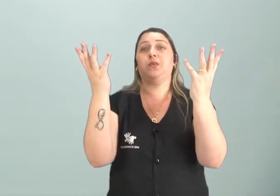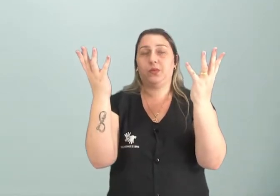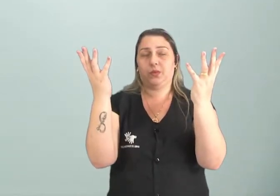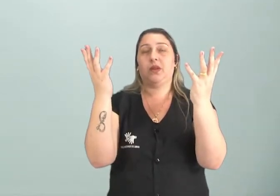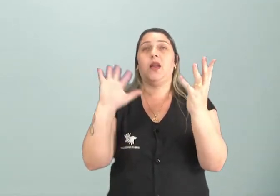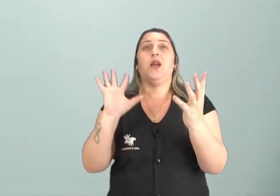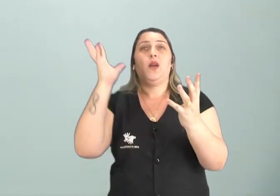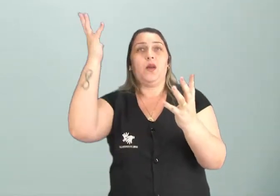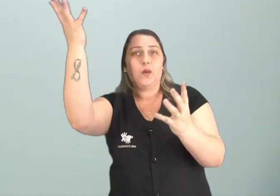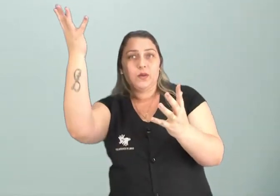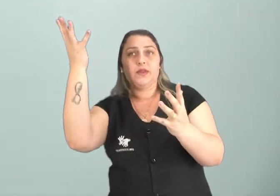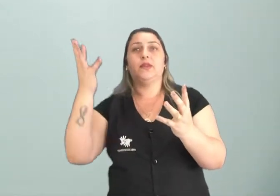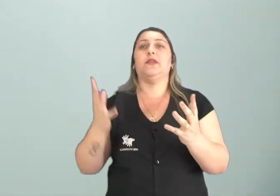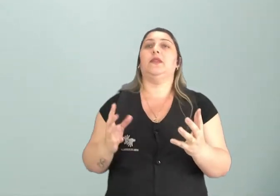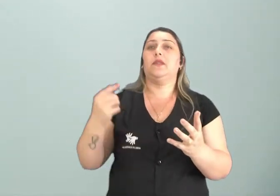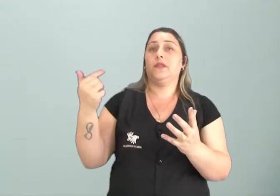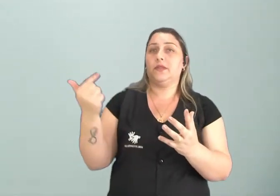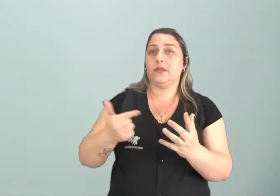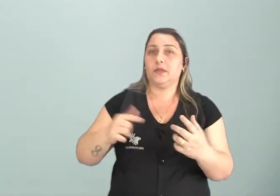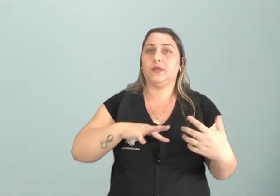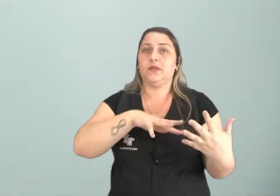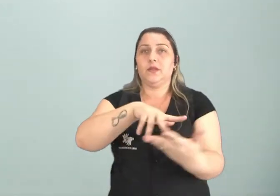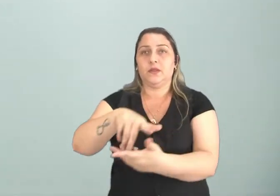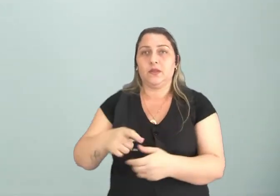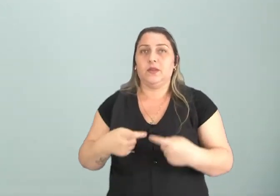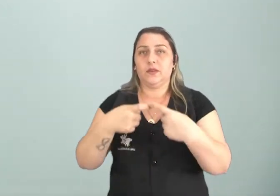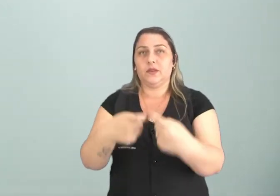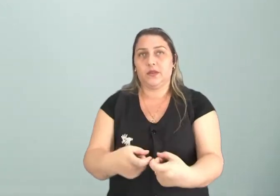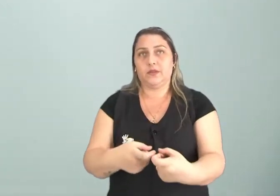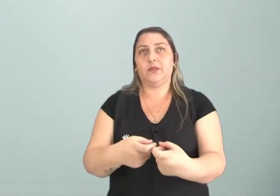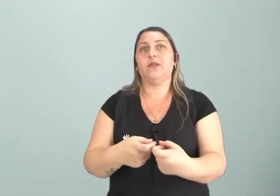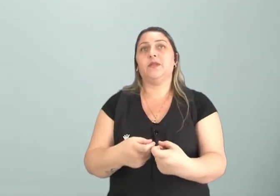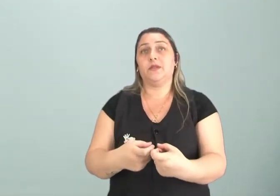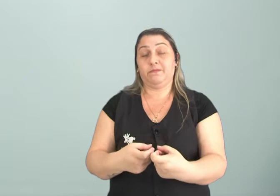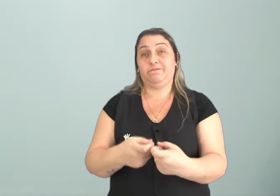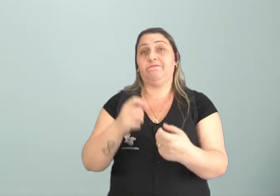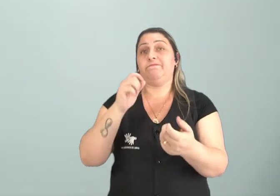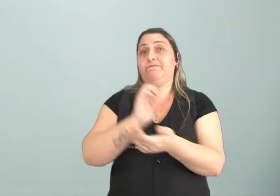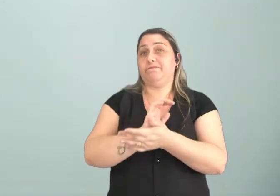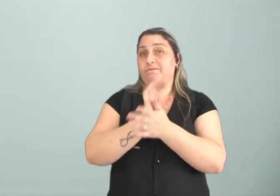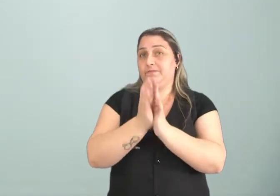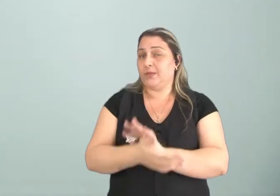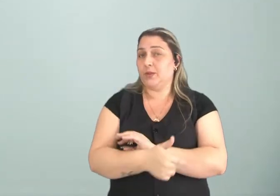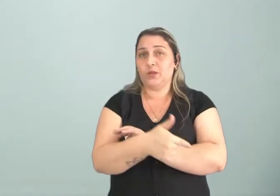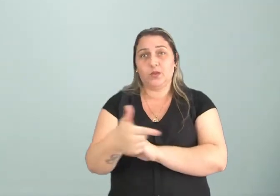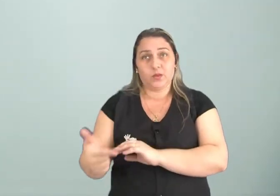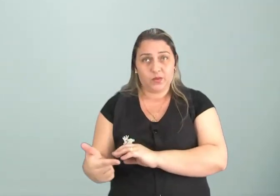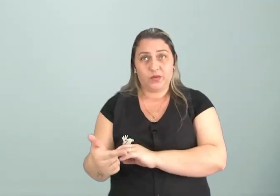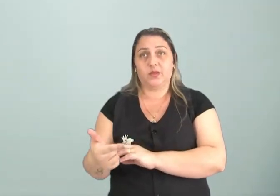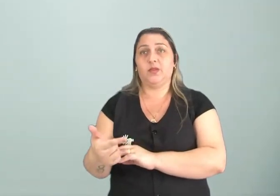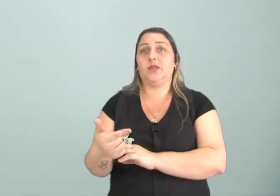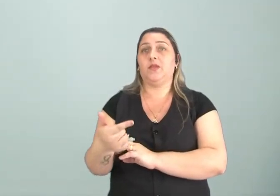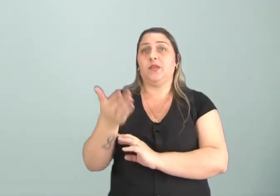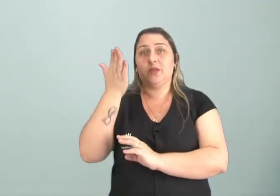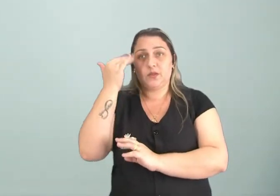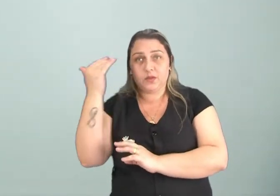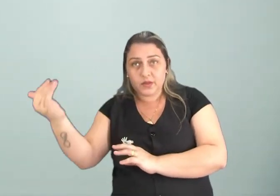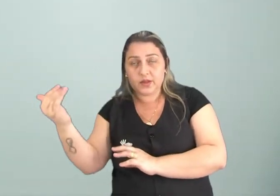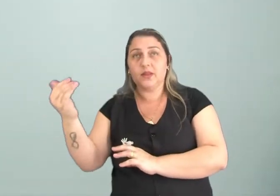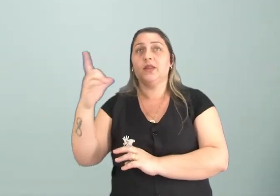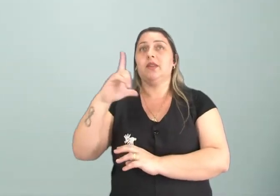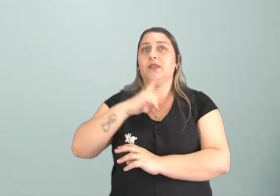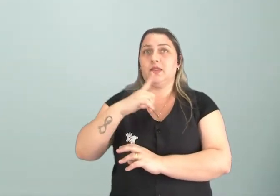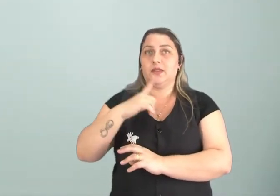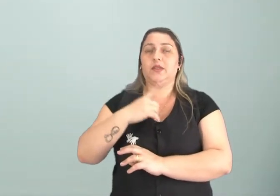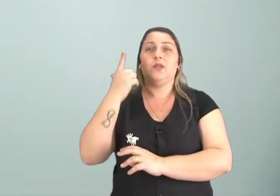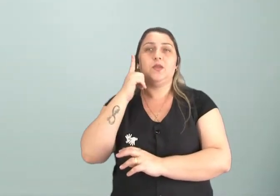o acontecimento da Segunda Guerra Mundial, essa Liga das Nações meio que foi extinta e não teve essa credibilidade de tentar